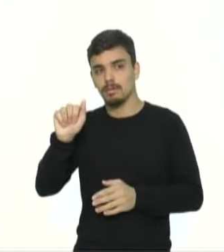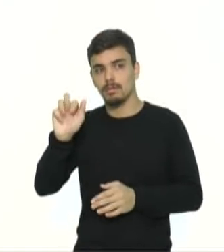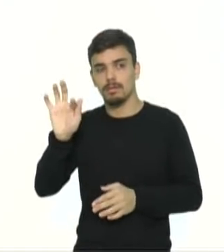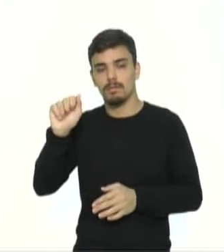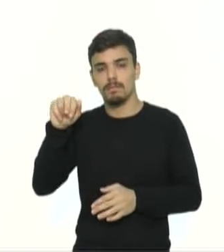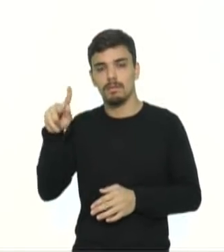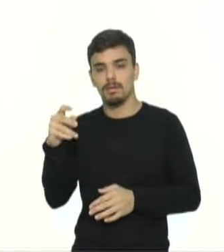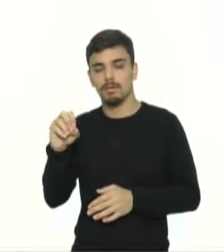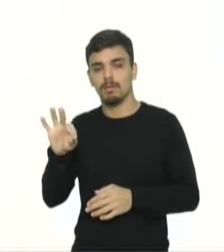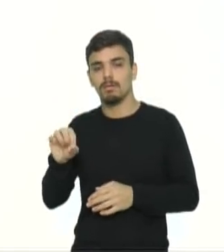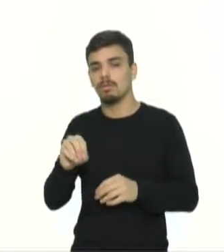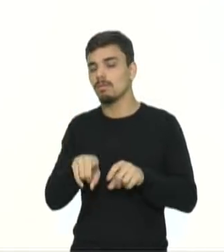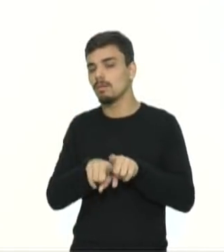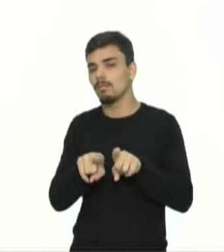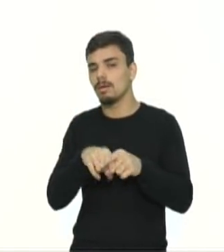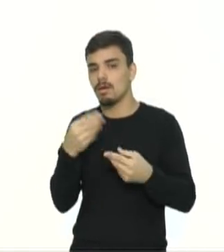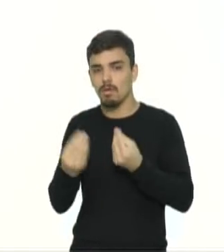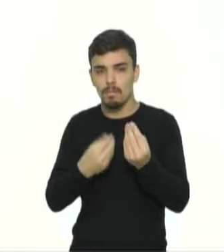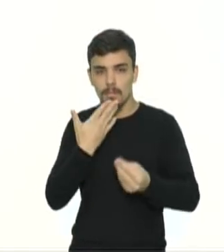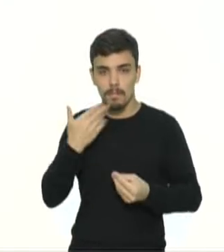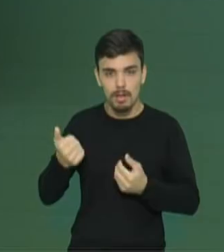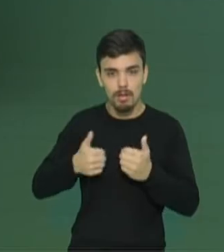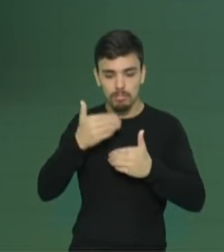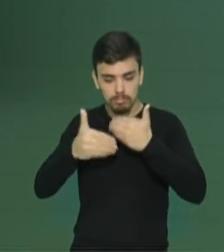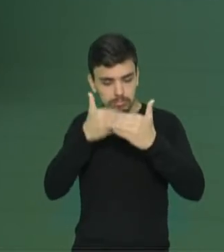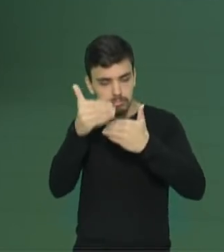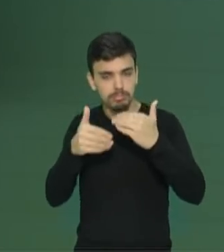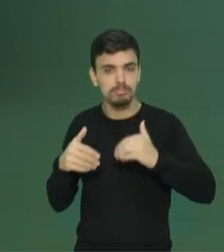Melhor locomoção e agilidade.